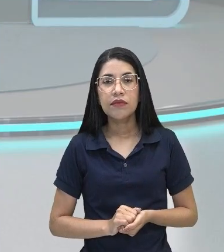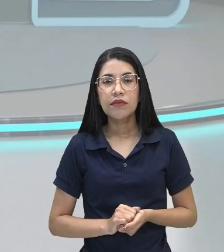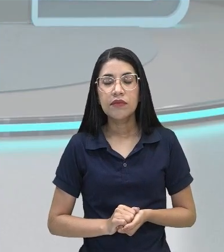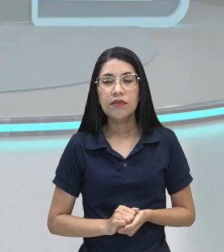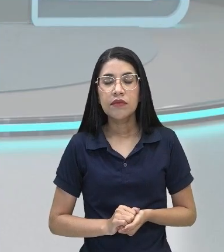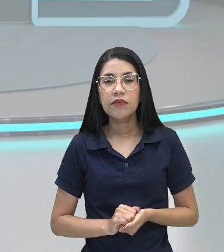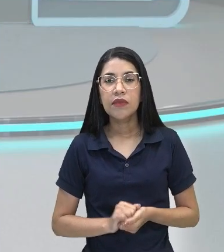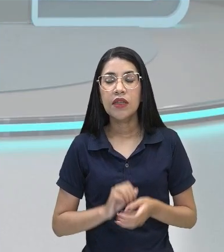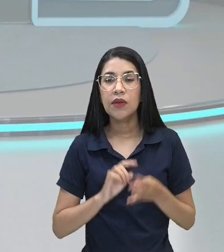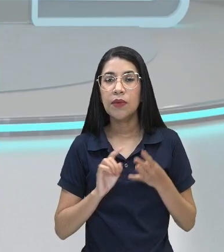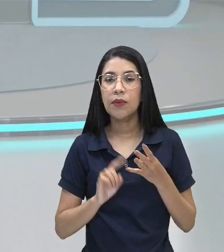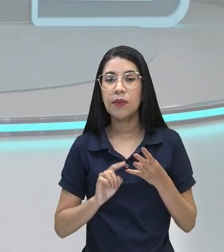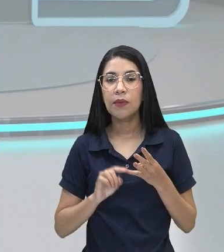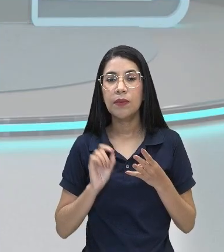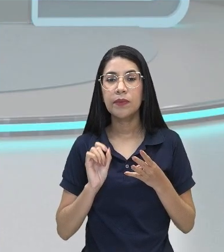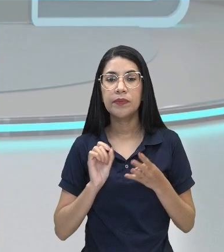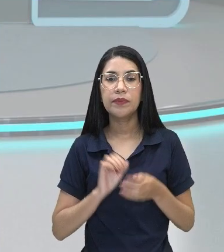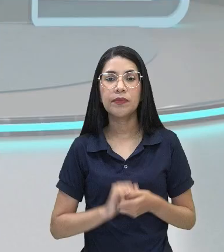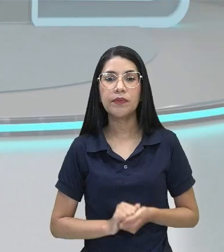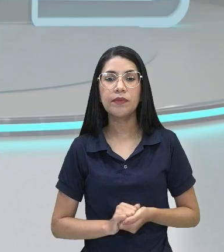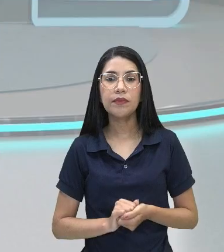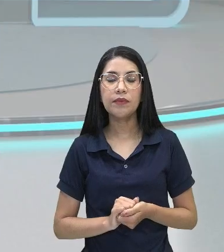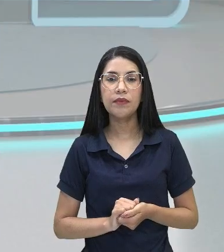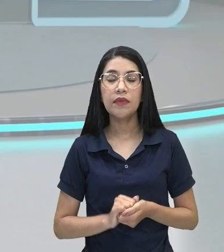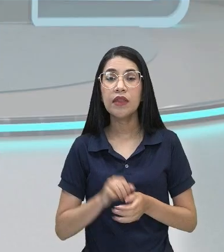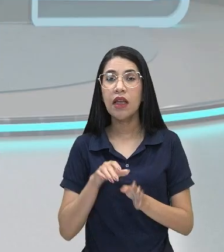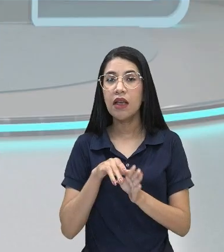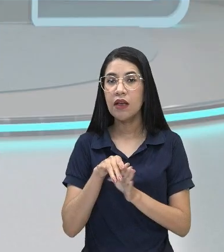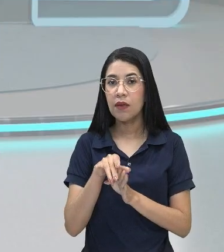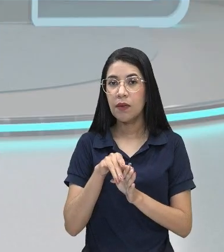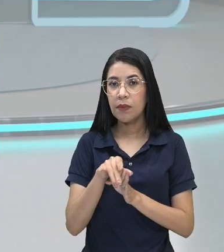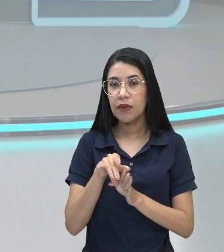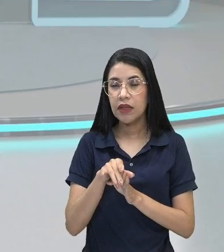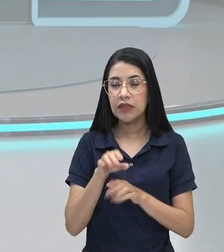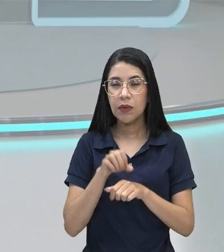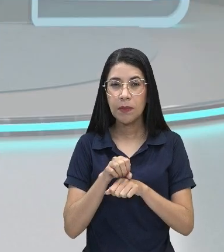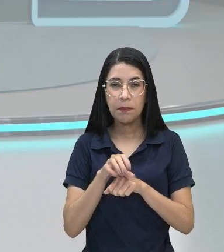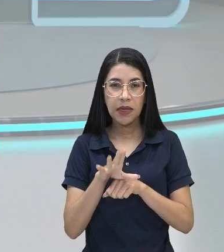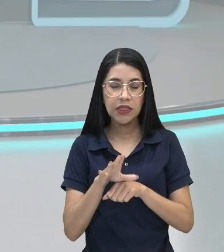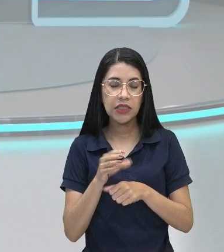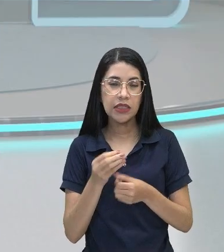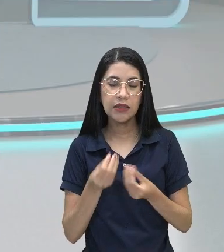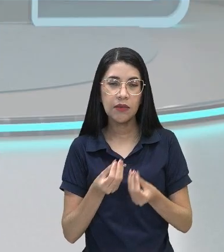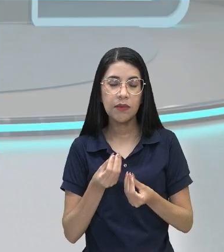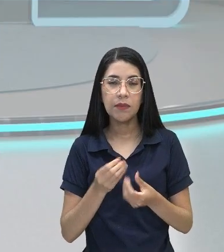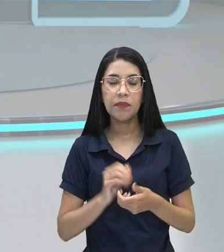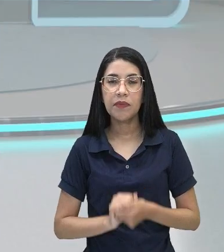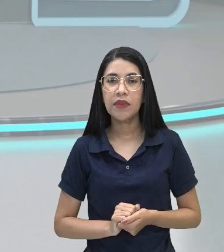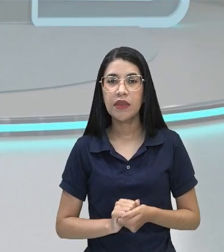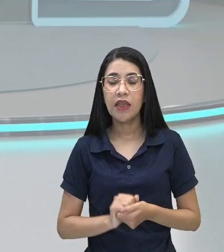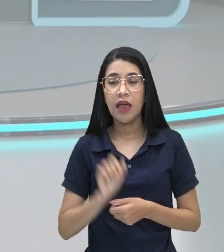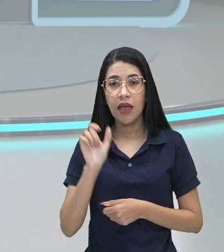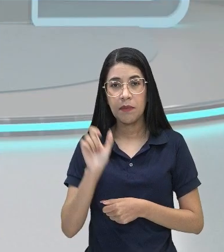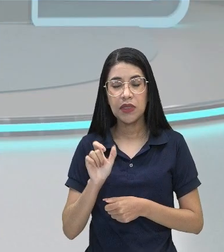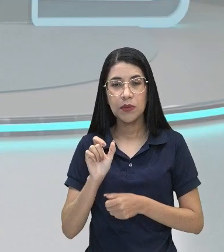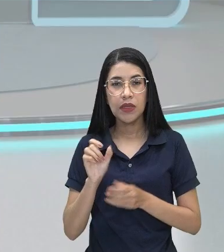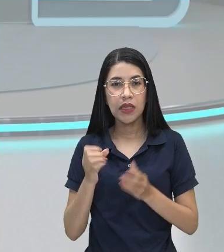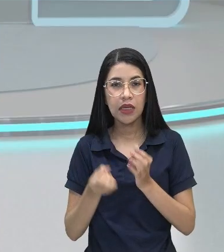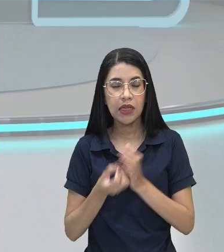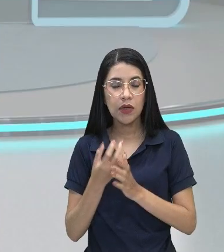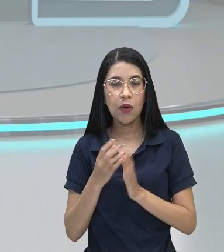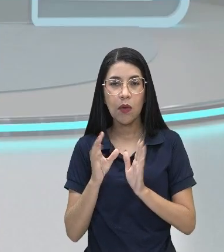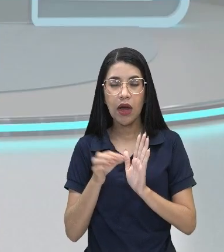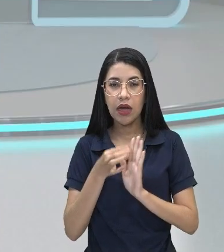por último, temos aí a recomendação. Ou seja, o resenhista, dependendo então do que